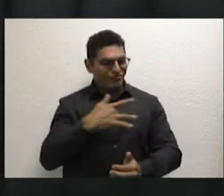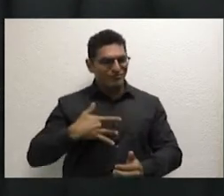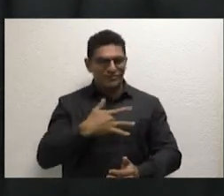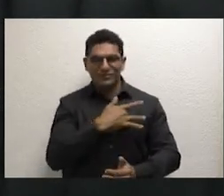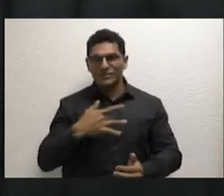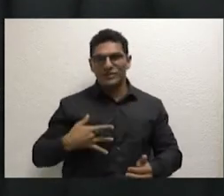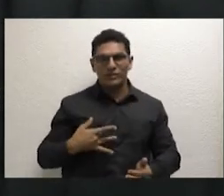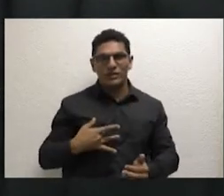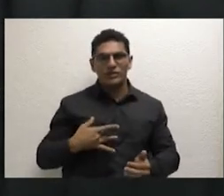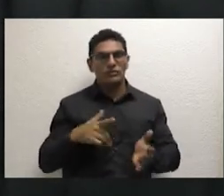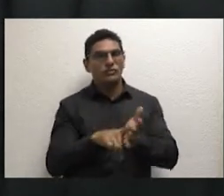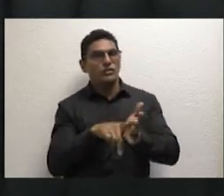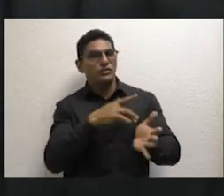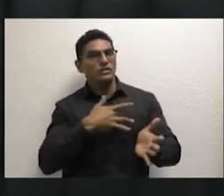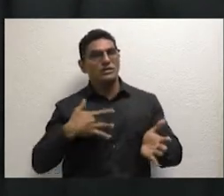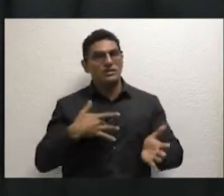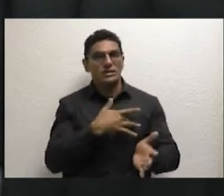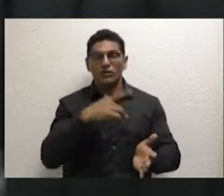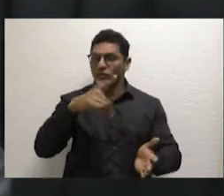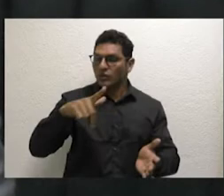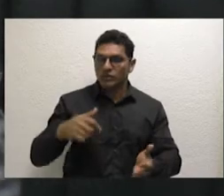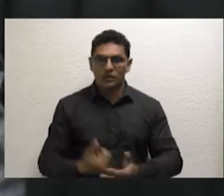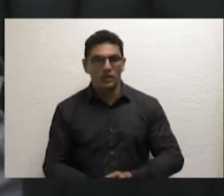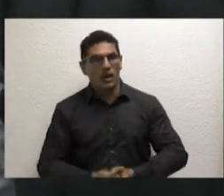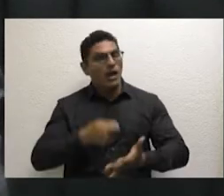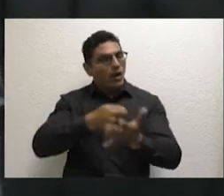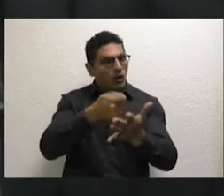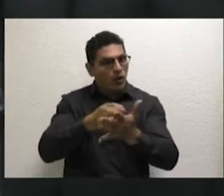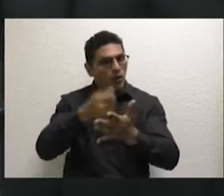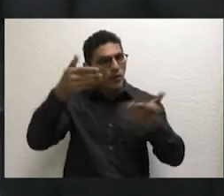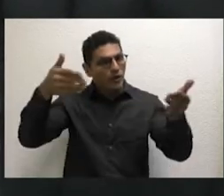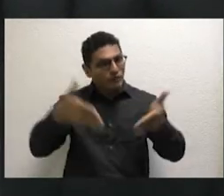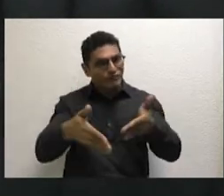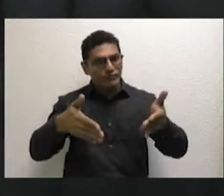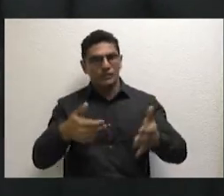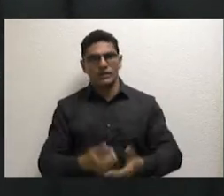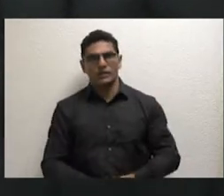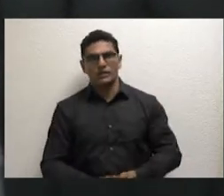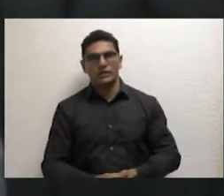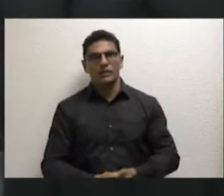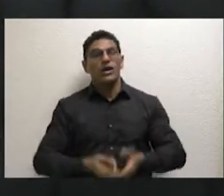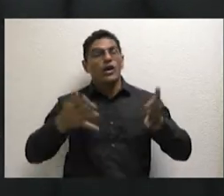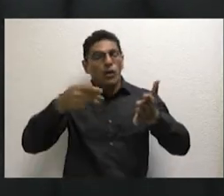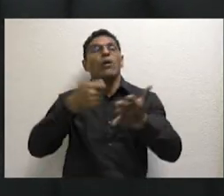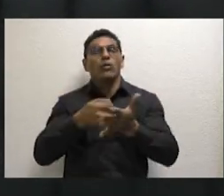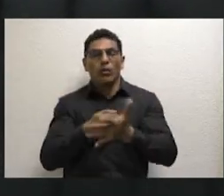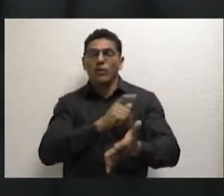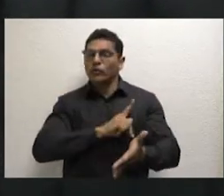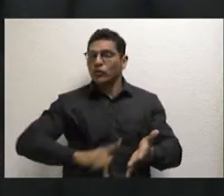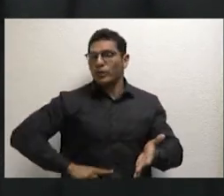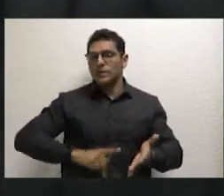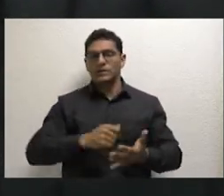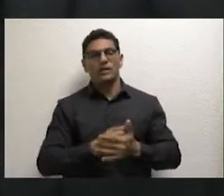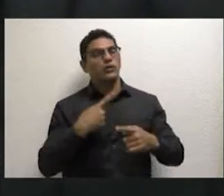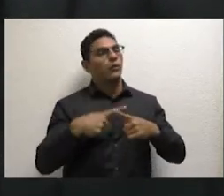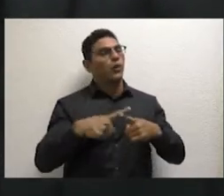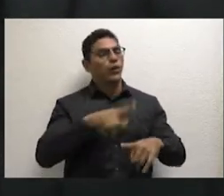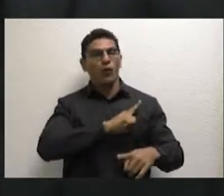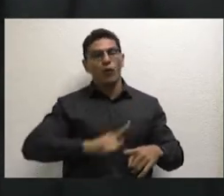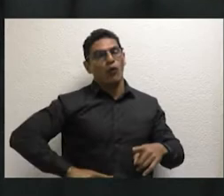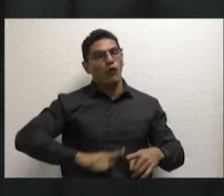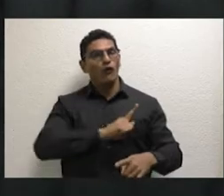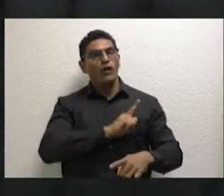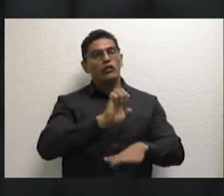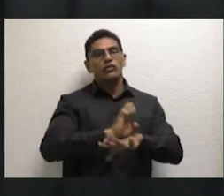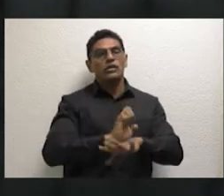do plano de saúde então eu cobrei aqui estou cobrando senhor presidente porque o governo do